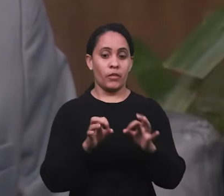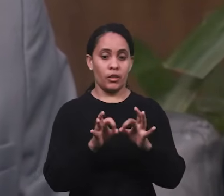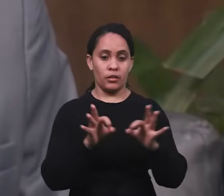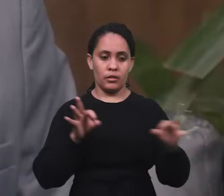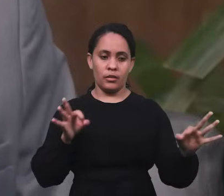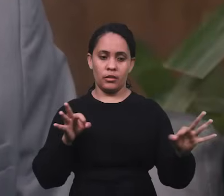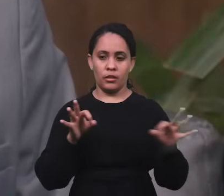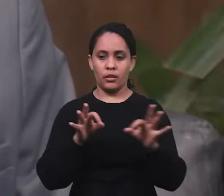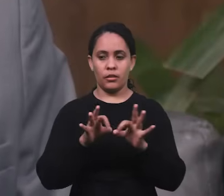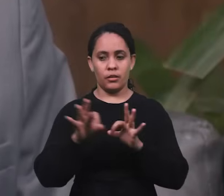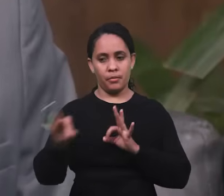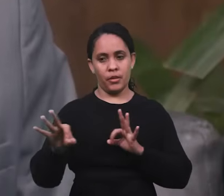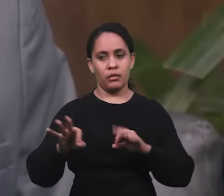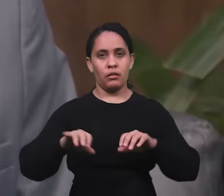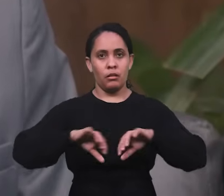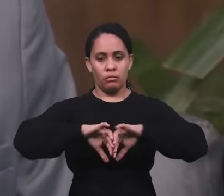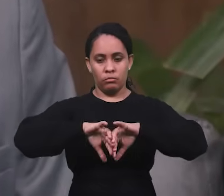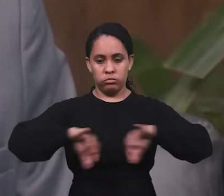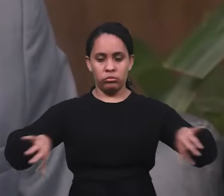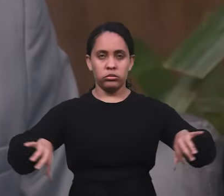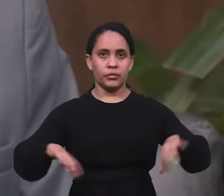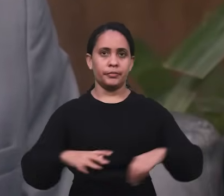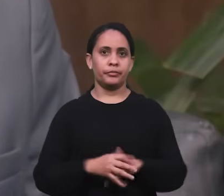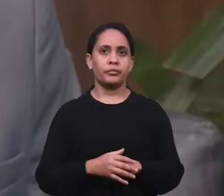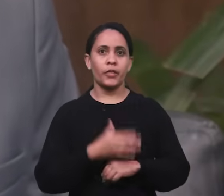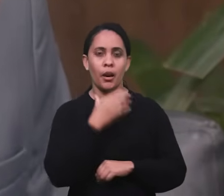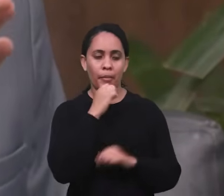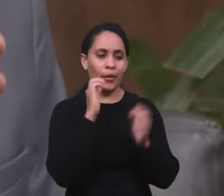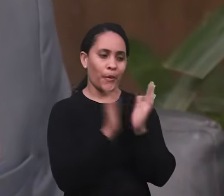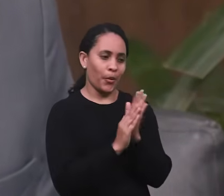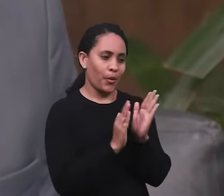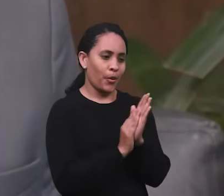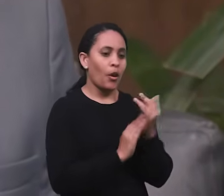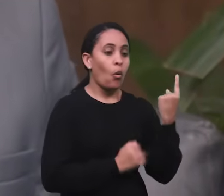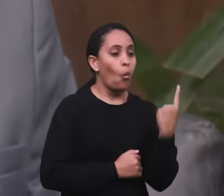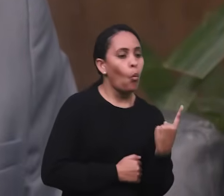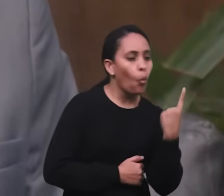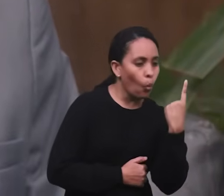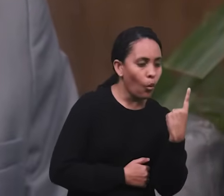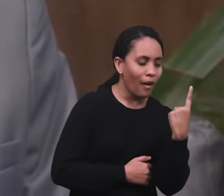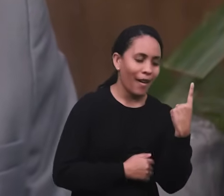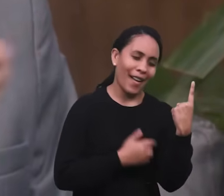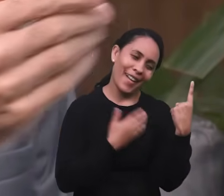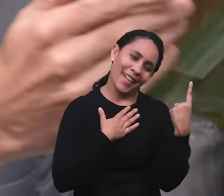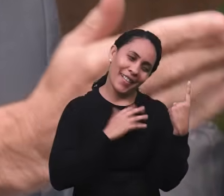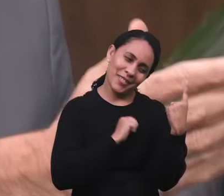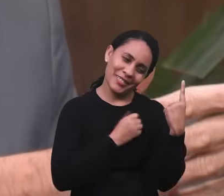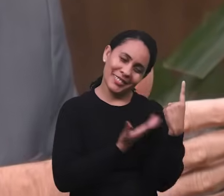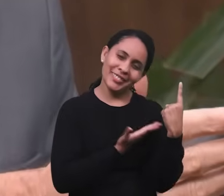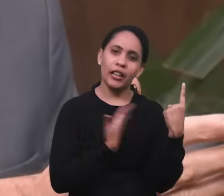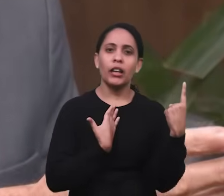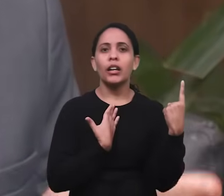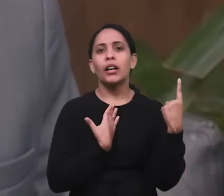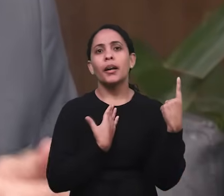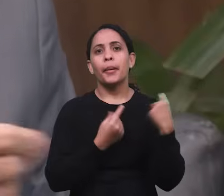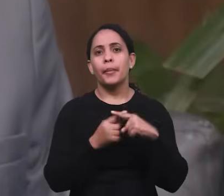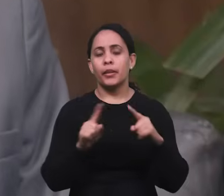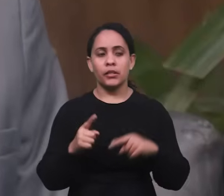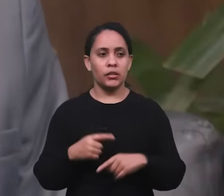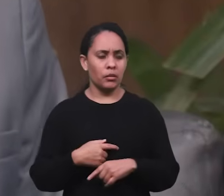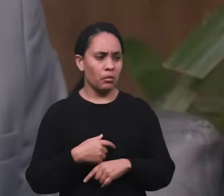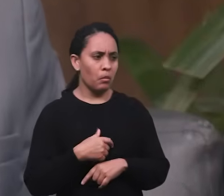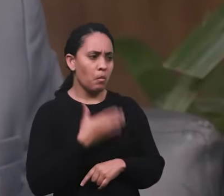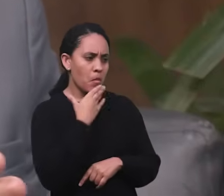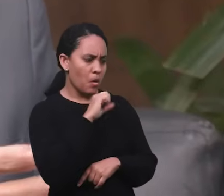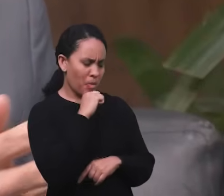um distanciamento de alguns alunos. O pai só elogia ele, o pai só vê o lado bom, não vê o meu